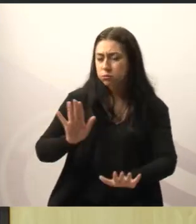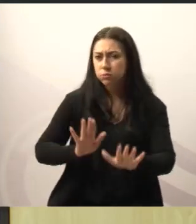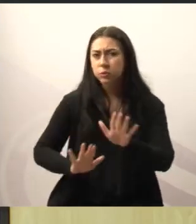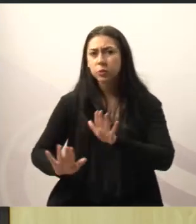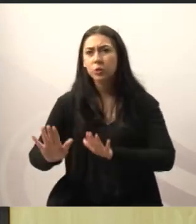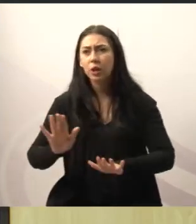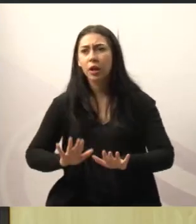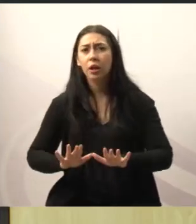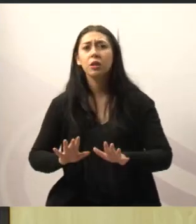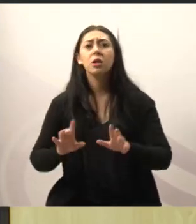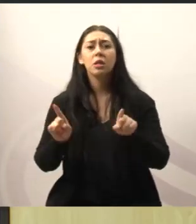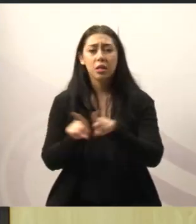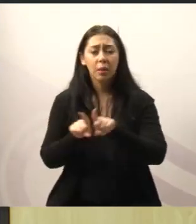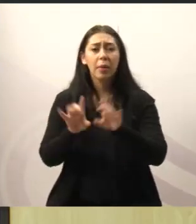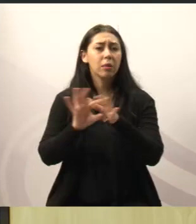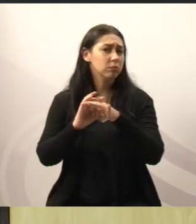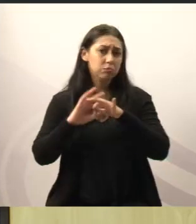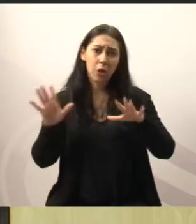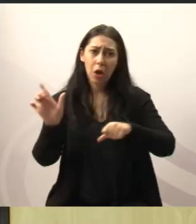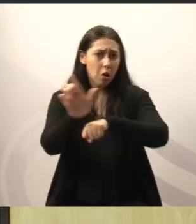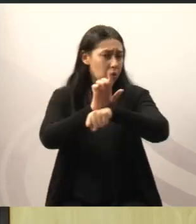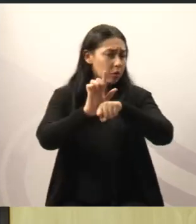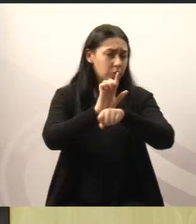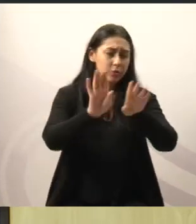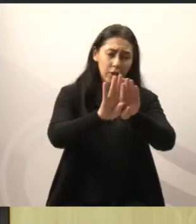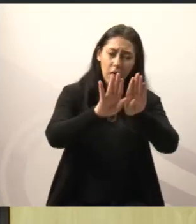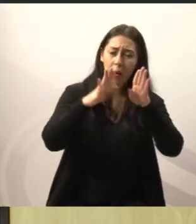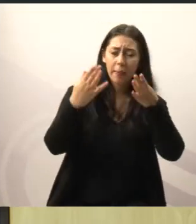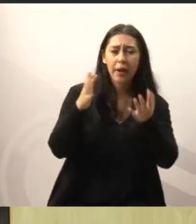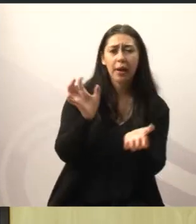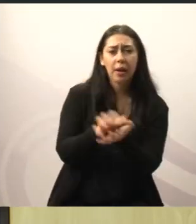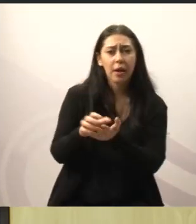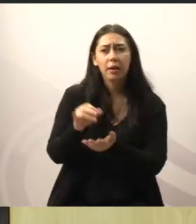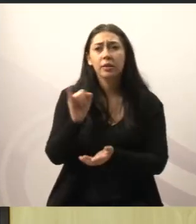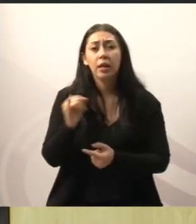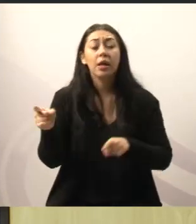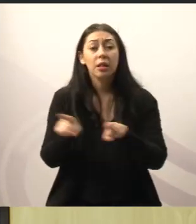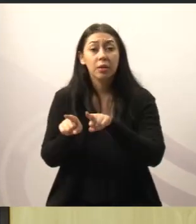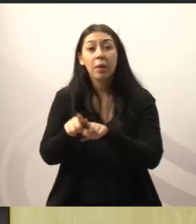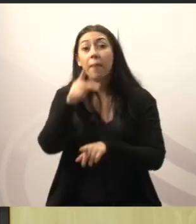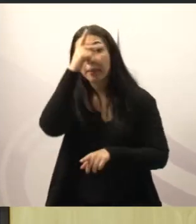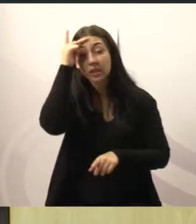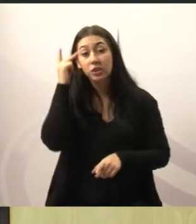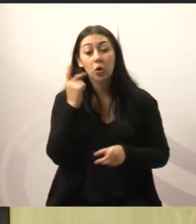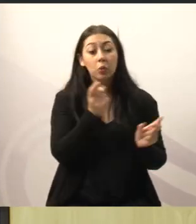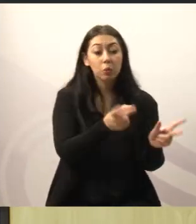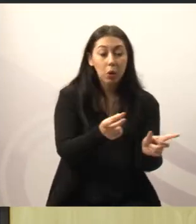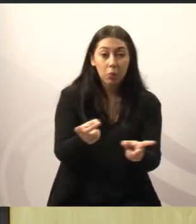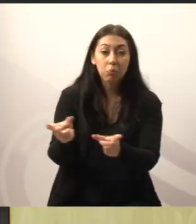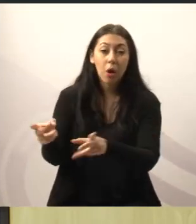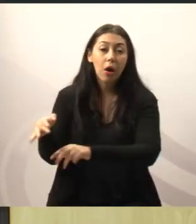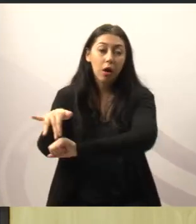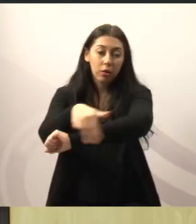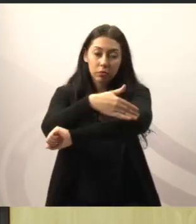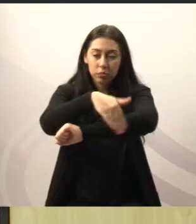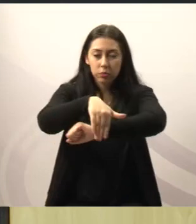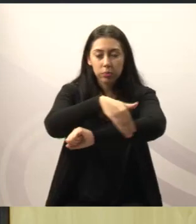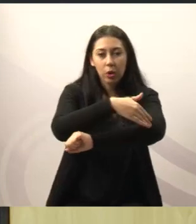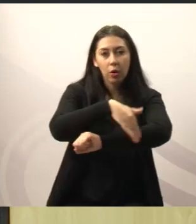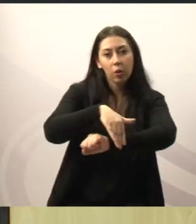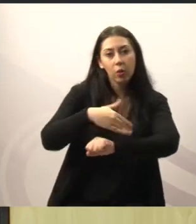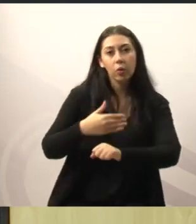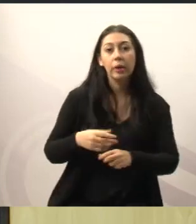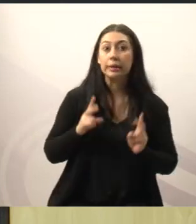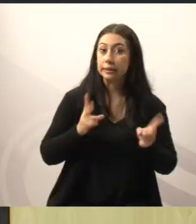permitindo-se a reabertura do comércio e das empresas de serviços em Jacareí, inclusive os autônomos, profissionais liberais e o comércio de rua, mediante